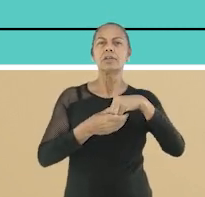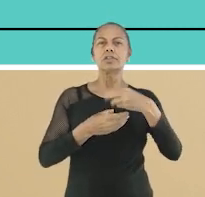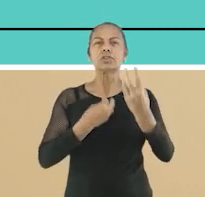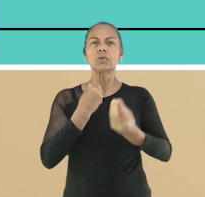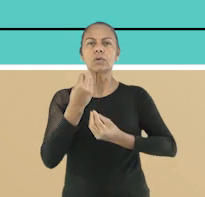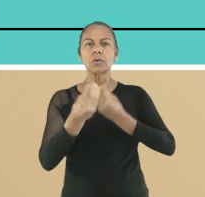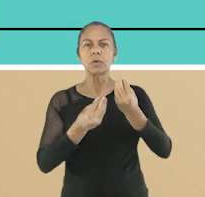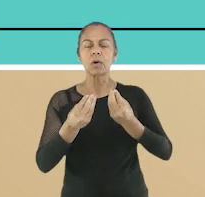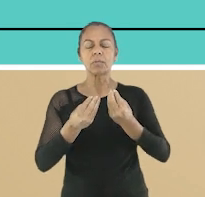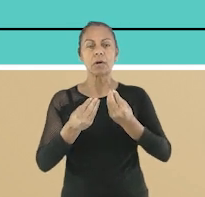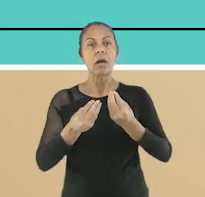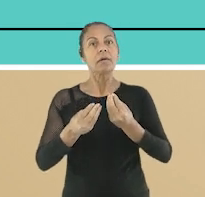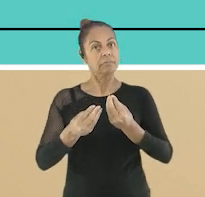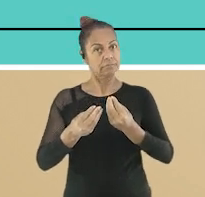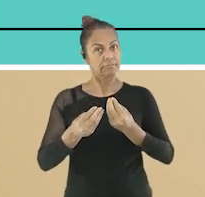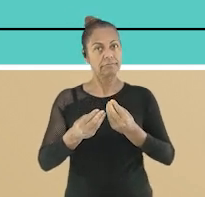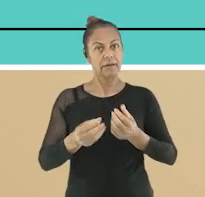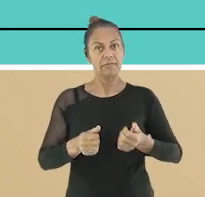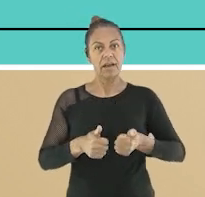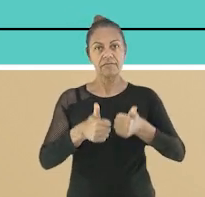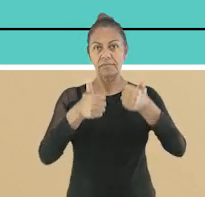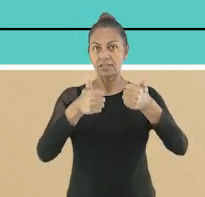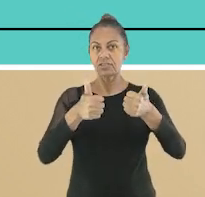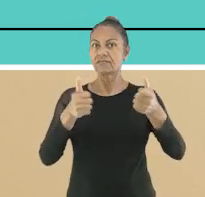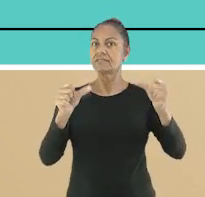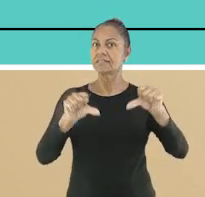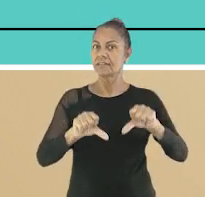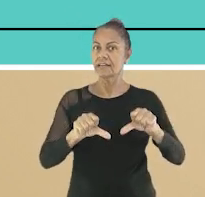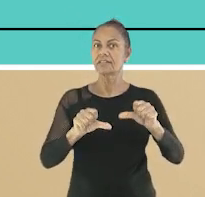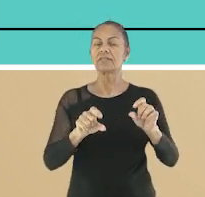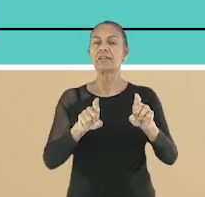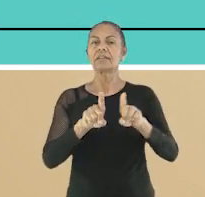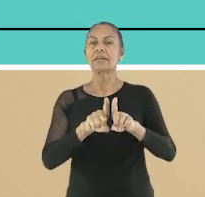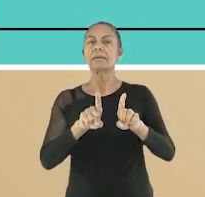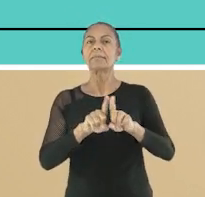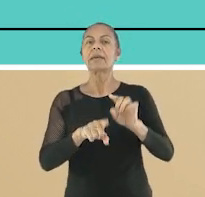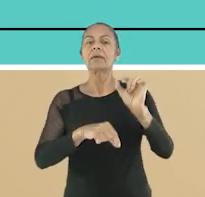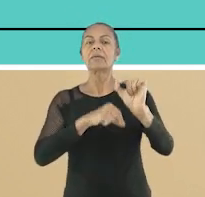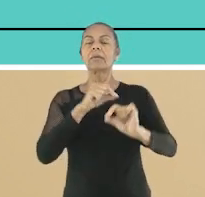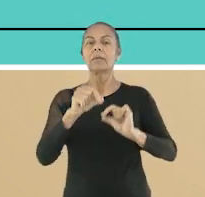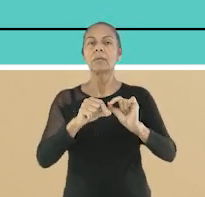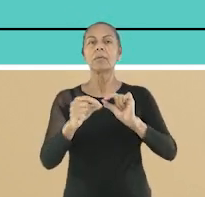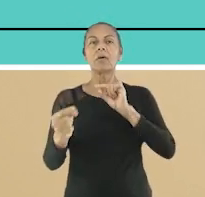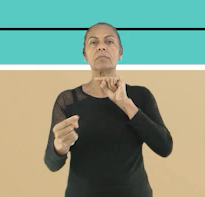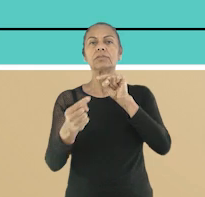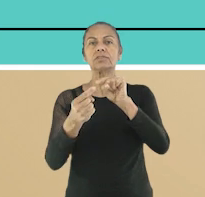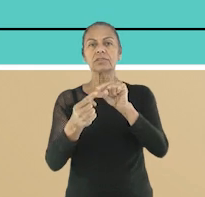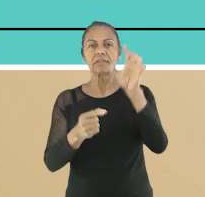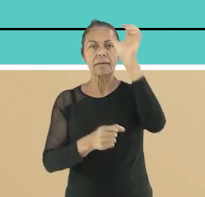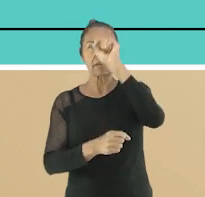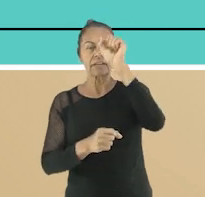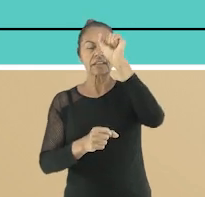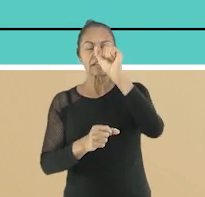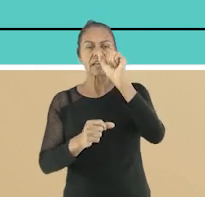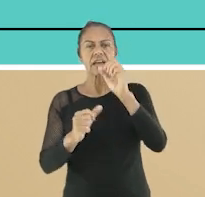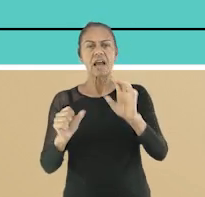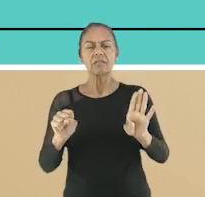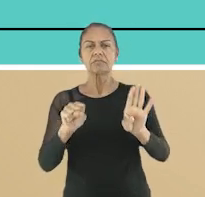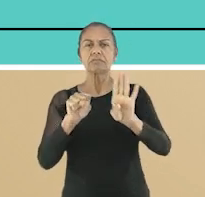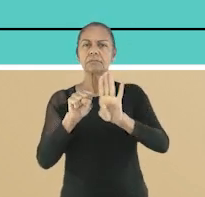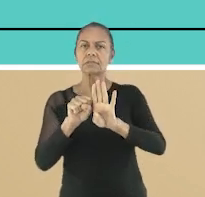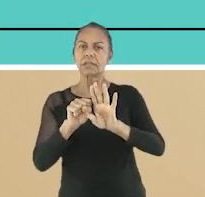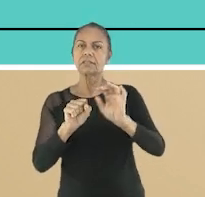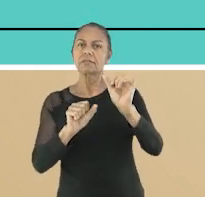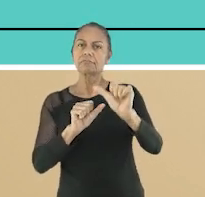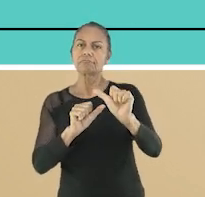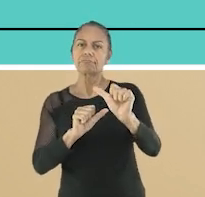e negativo. E tem como objetivo aprender sobre as flexões dos substantivos a partir de